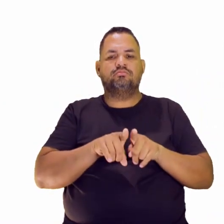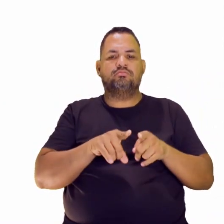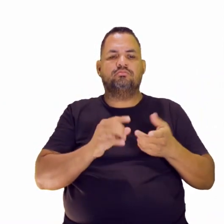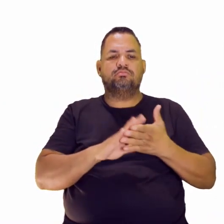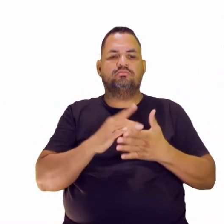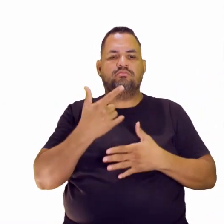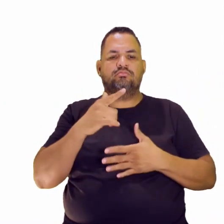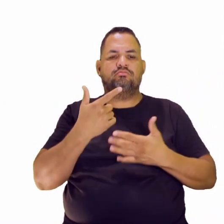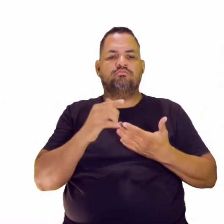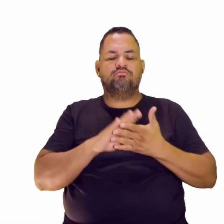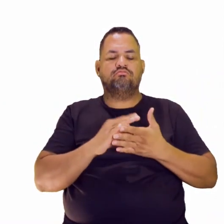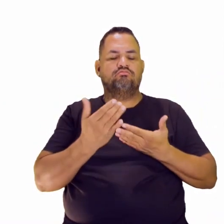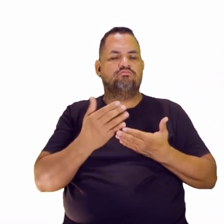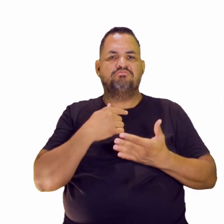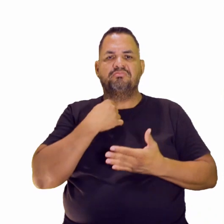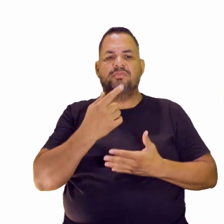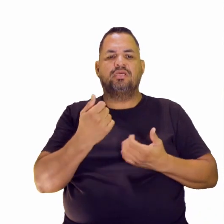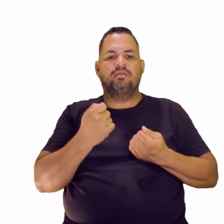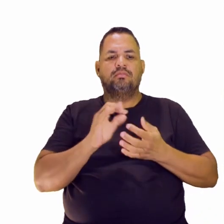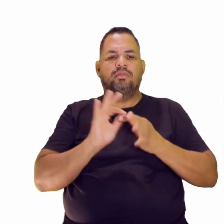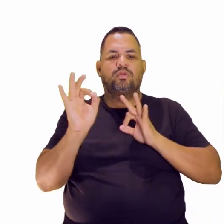não seria possível